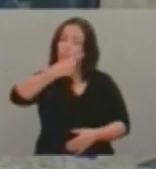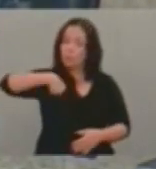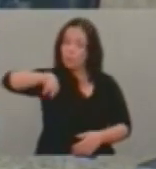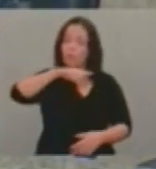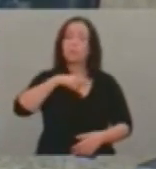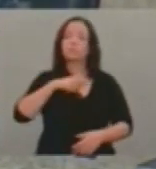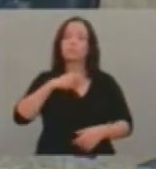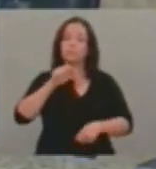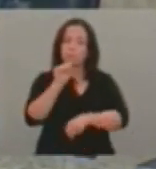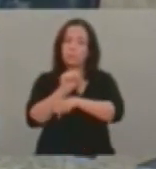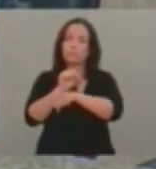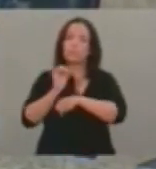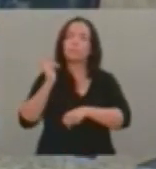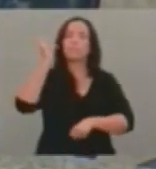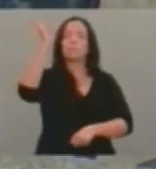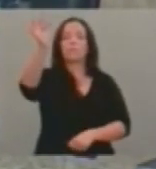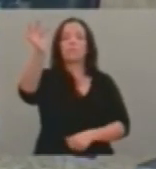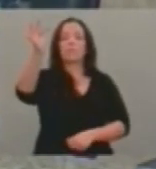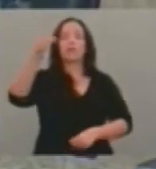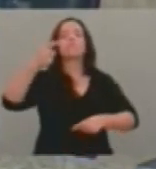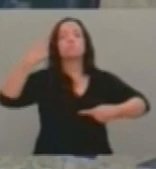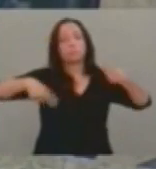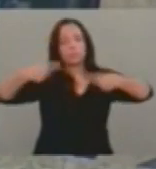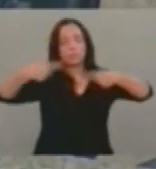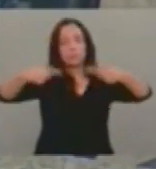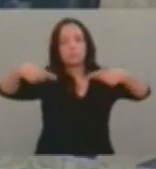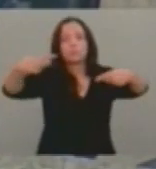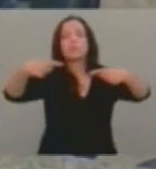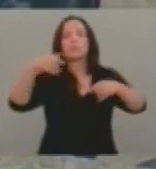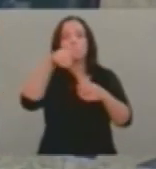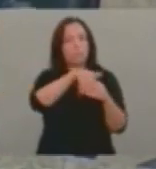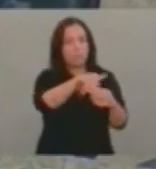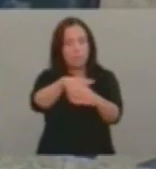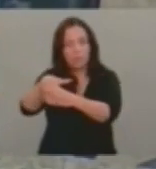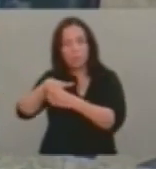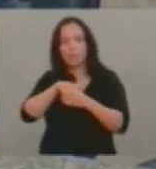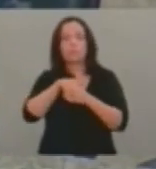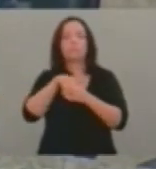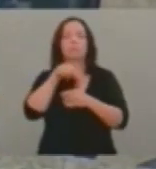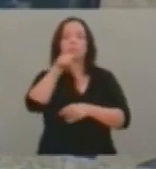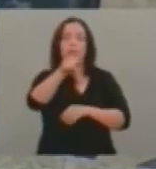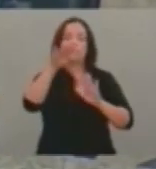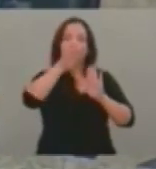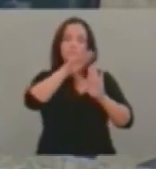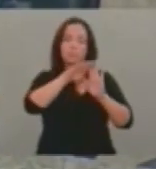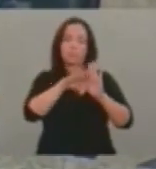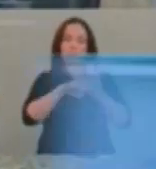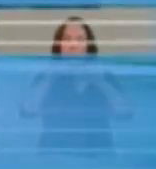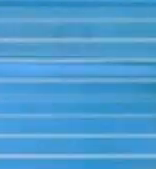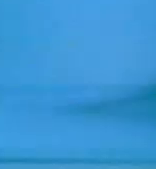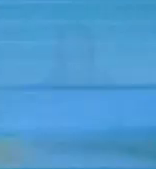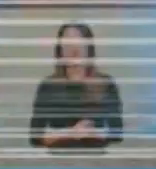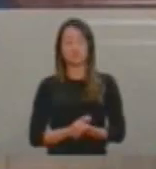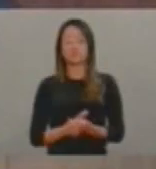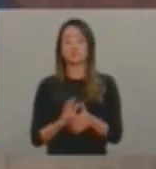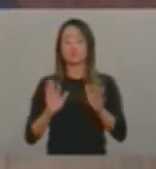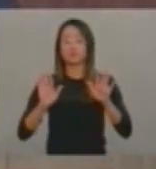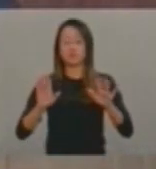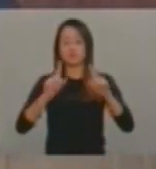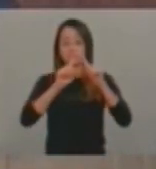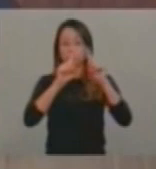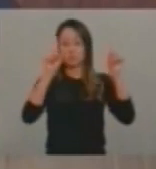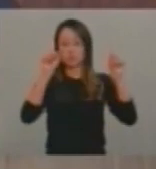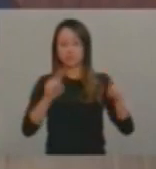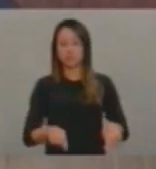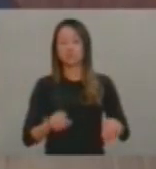em breve, estar discutindo e votando esse importante plano estadual de cultura. O projeto